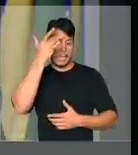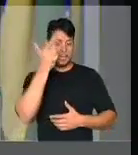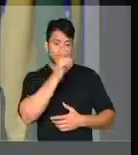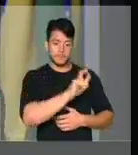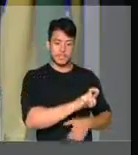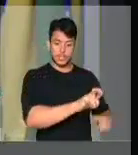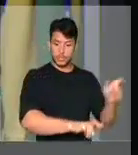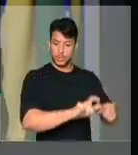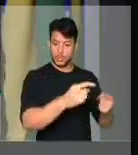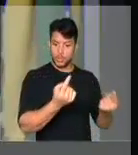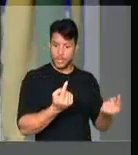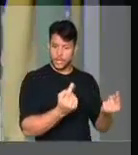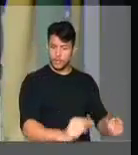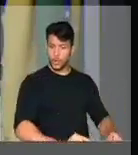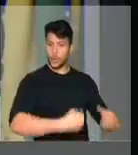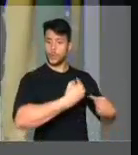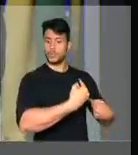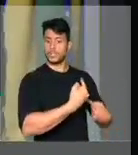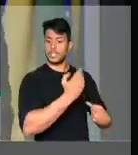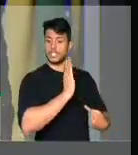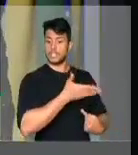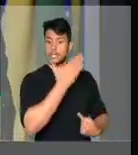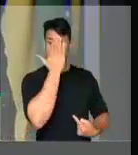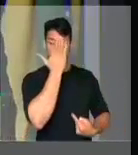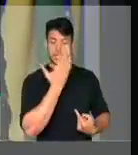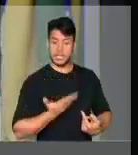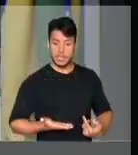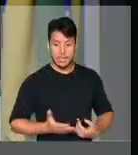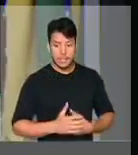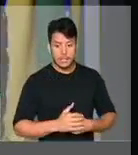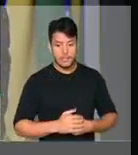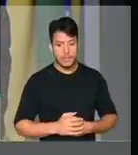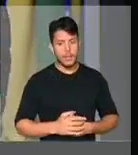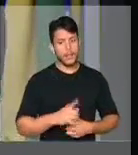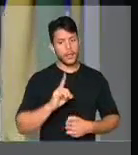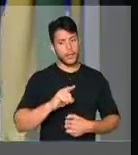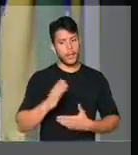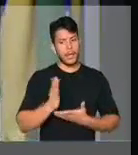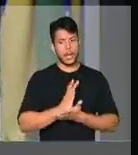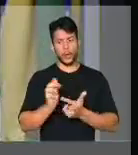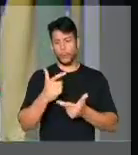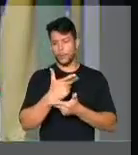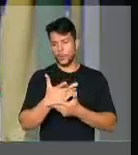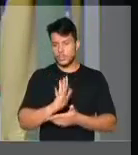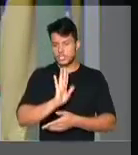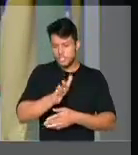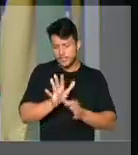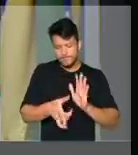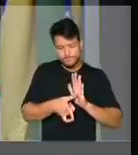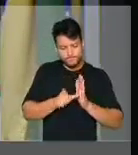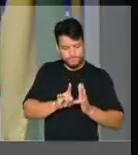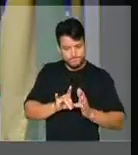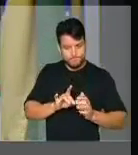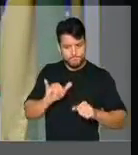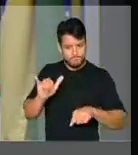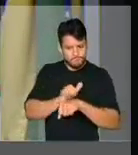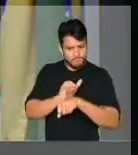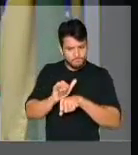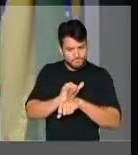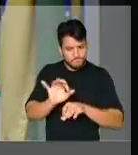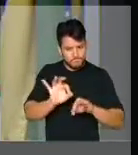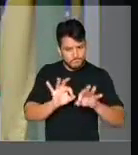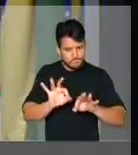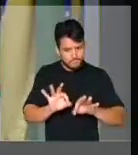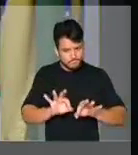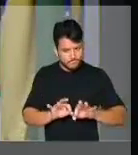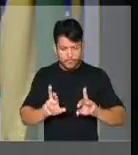no debate tomaram conhecimento. Ou seja, foi uma coisa orquestrada. Não é discurso de